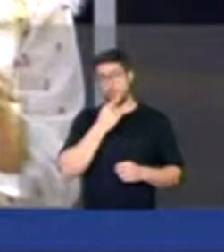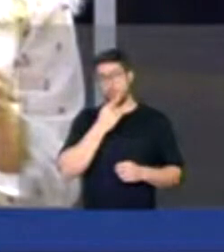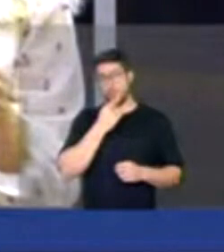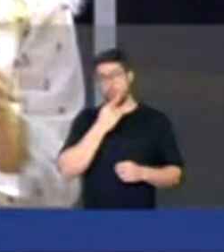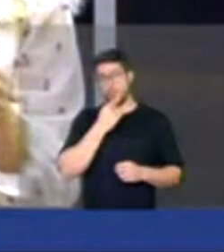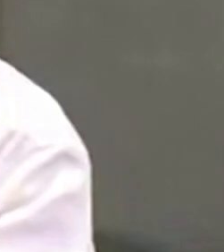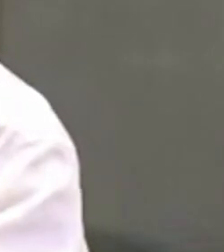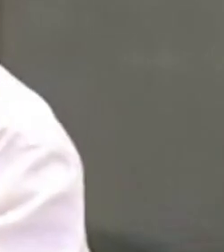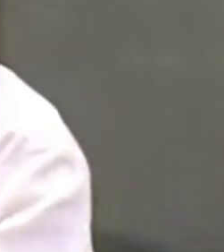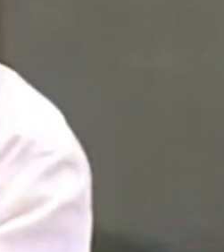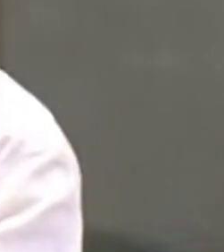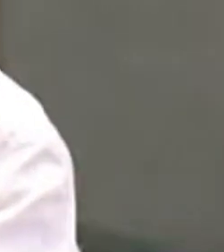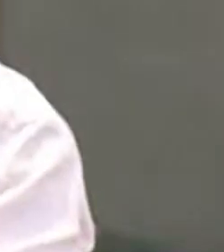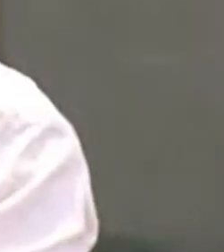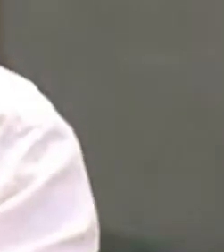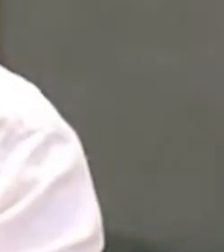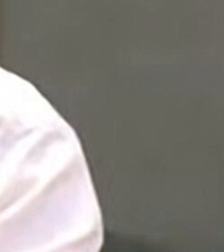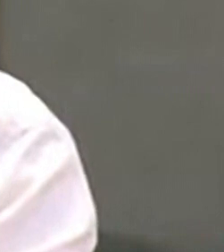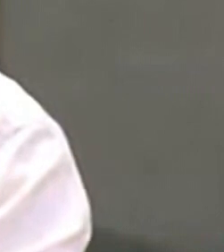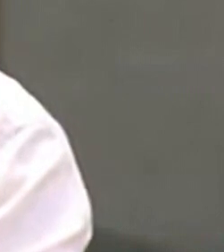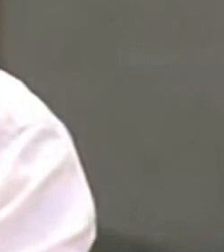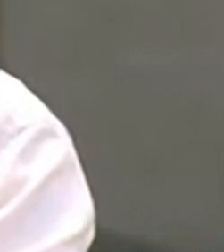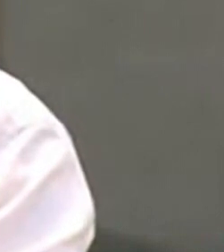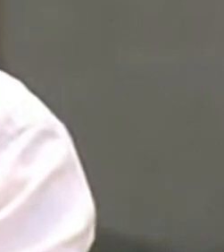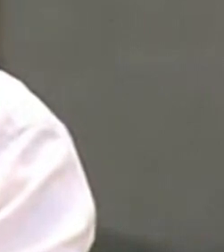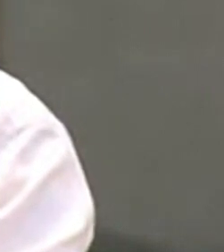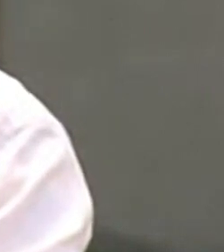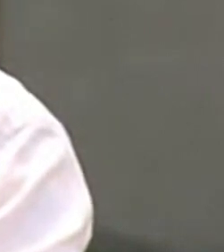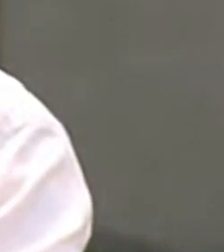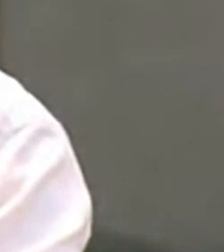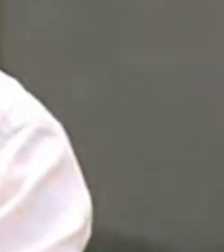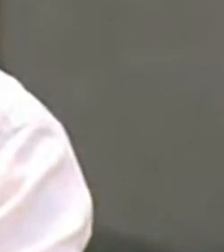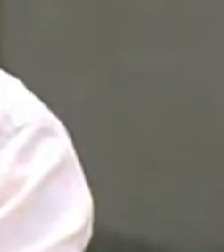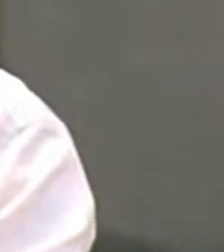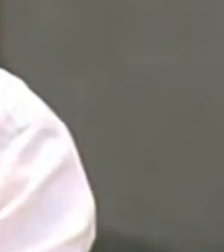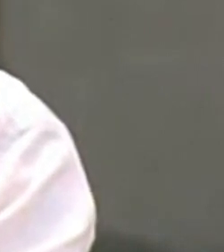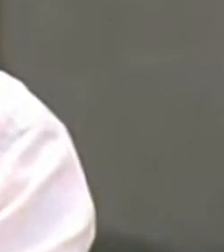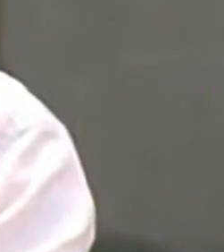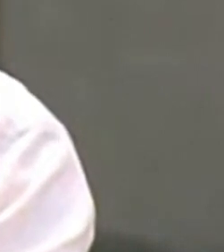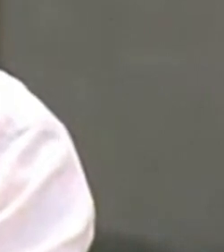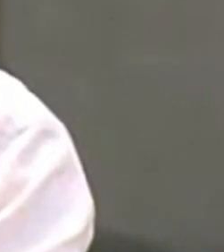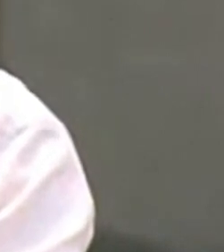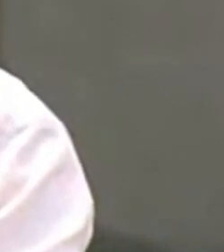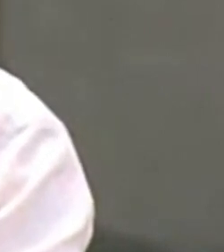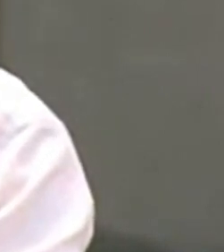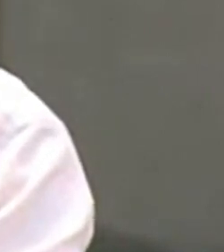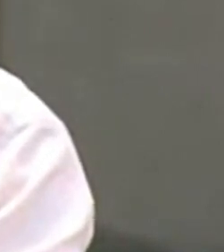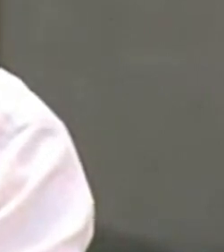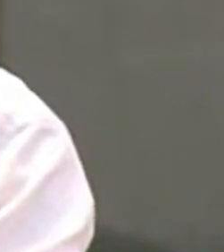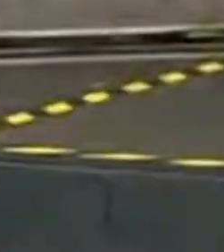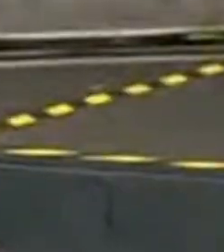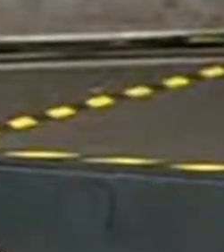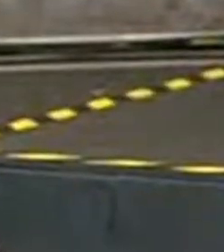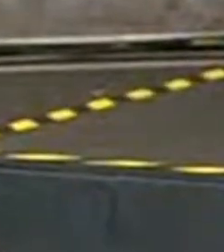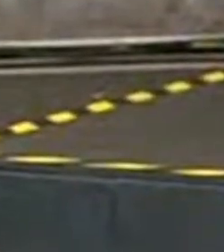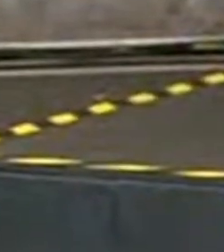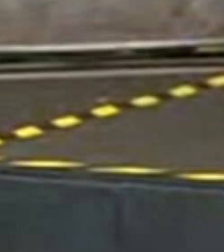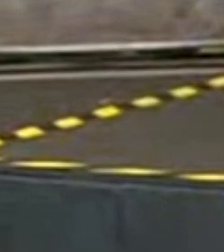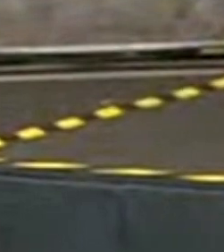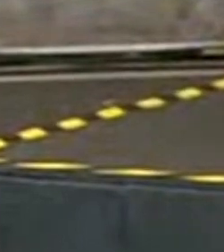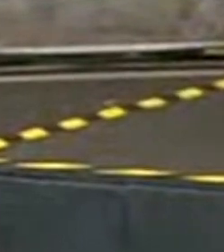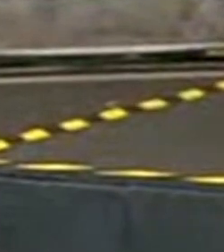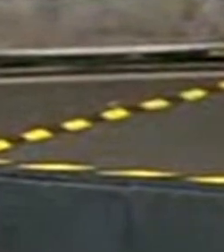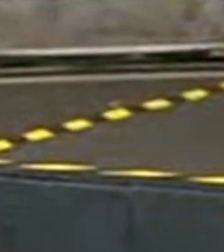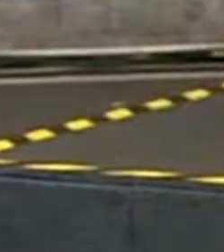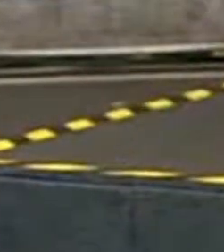também permite que se mostre não só uma atividade mas vários eventos que acontecem simultaneamente na Câmara dos